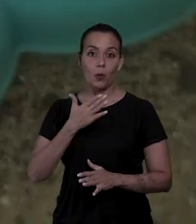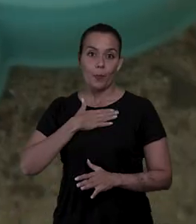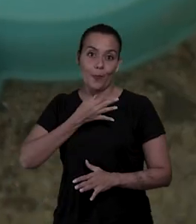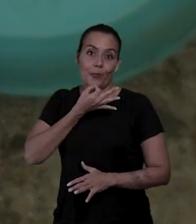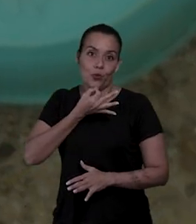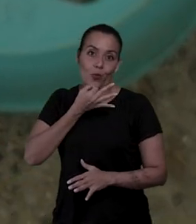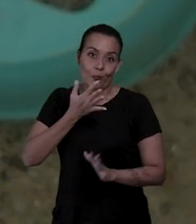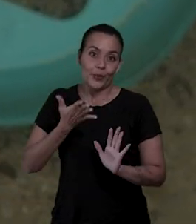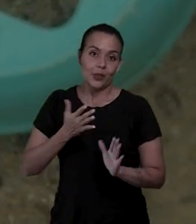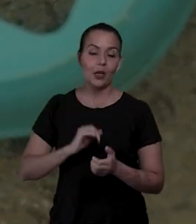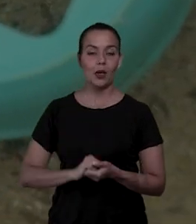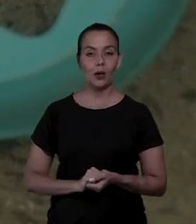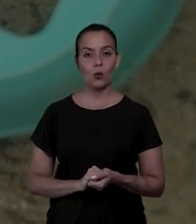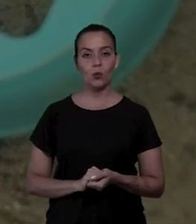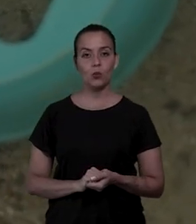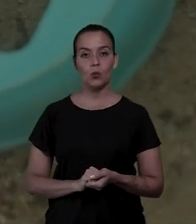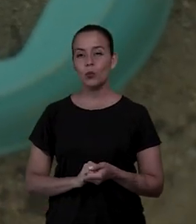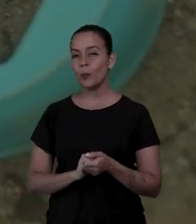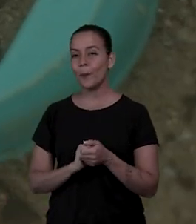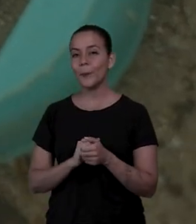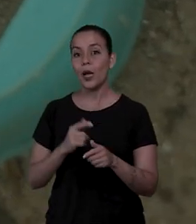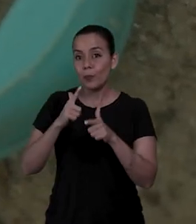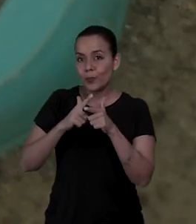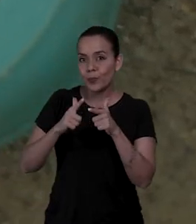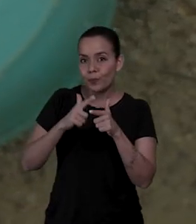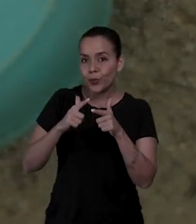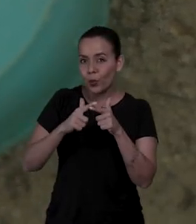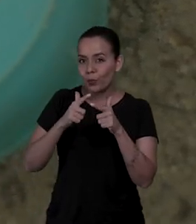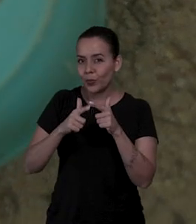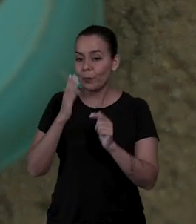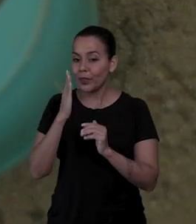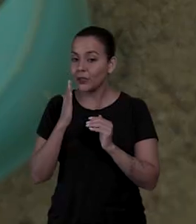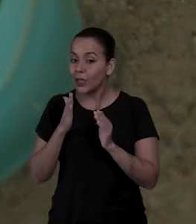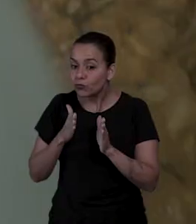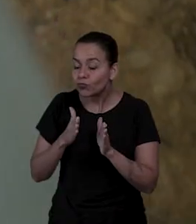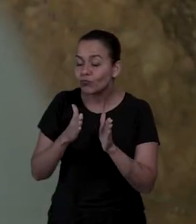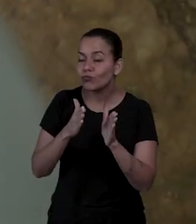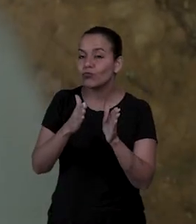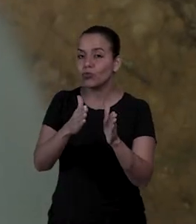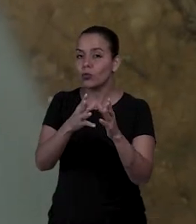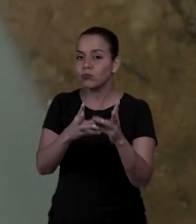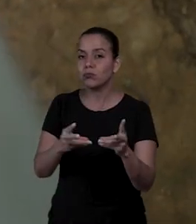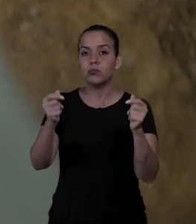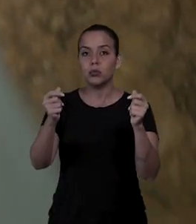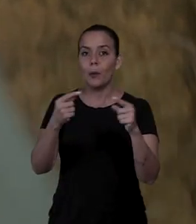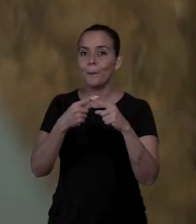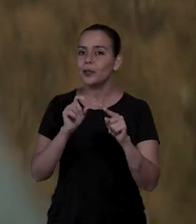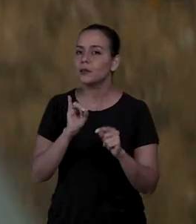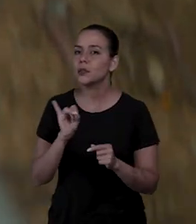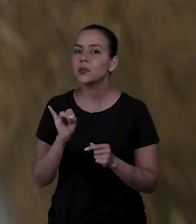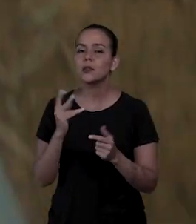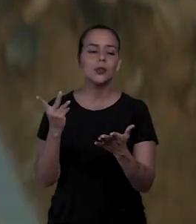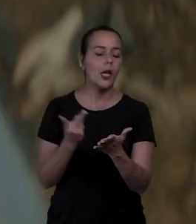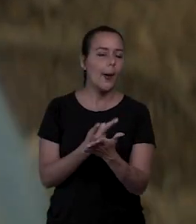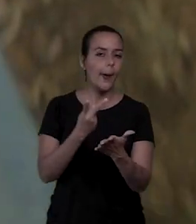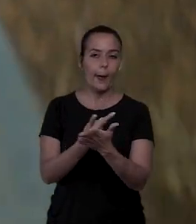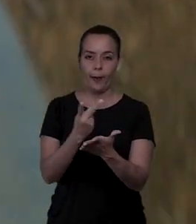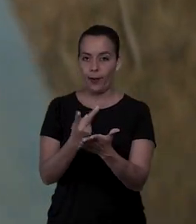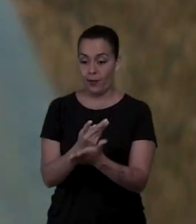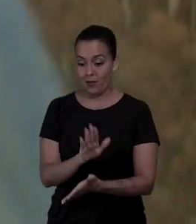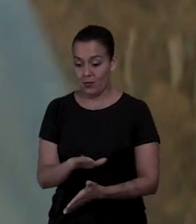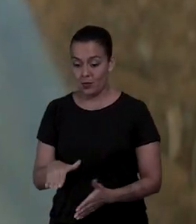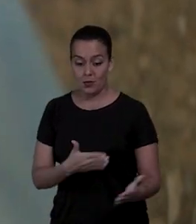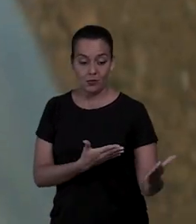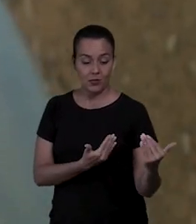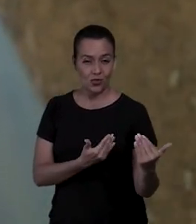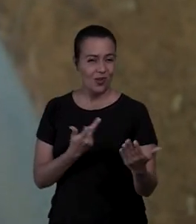precisamos traçar, na minha visão, é claro, para endereçar esse problema. E o risco é se nós continuarmos